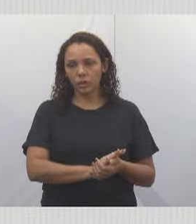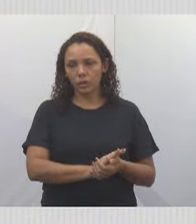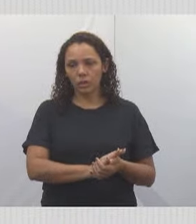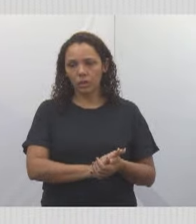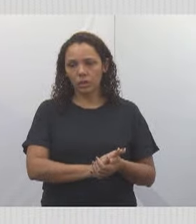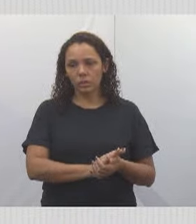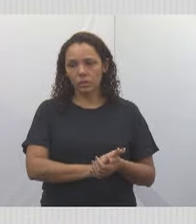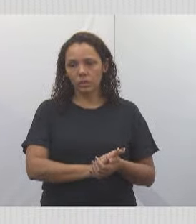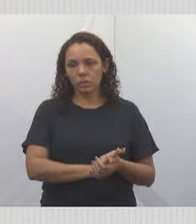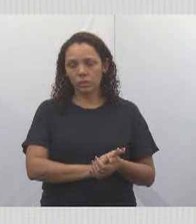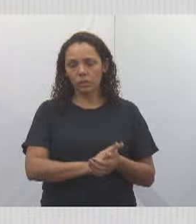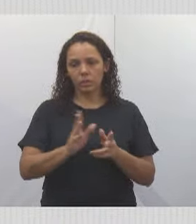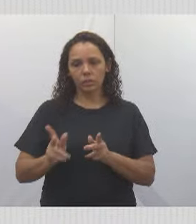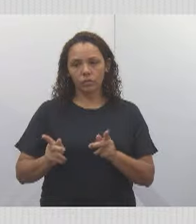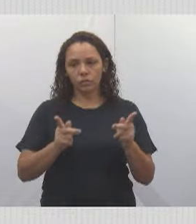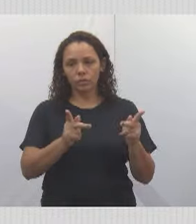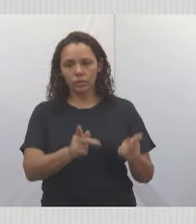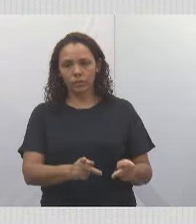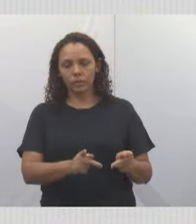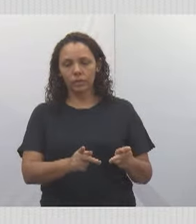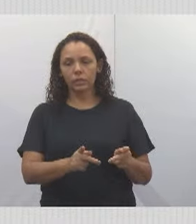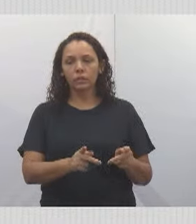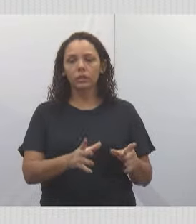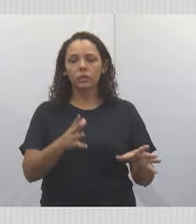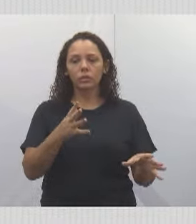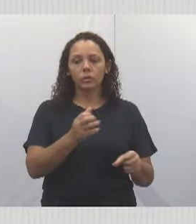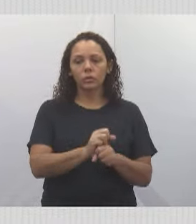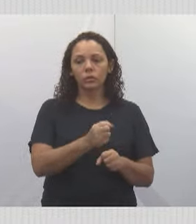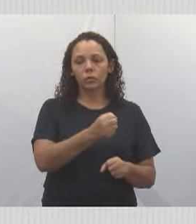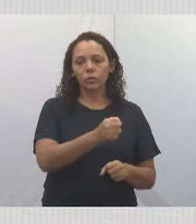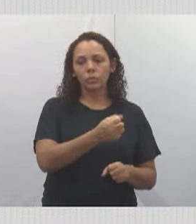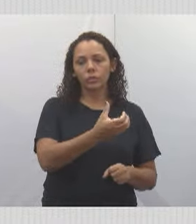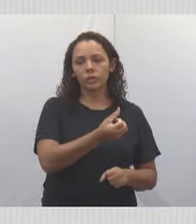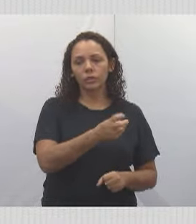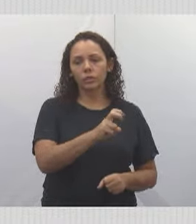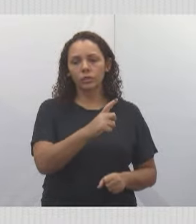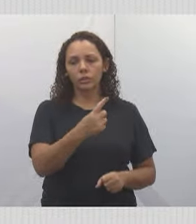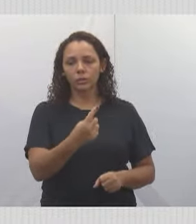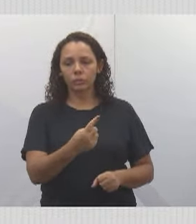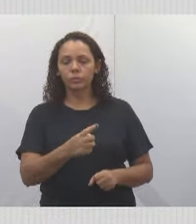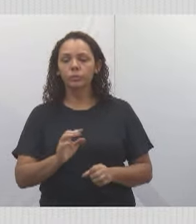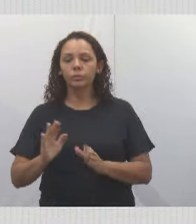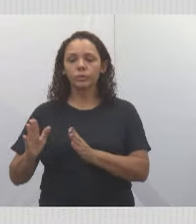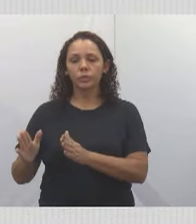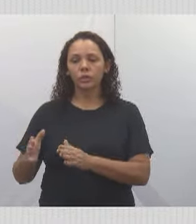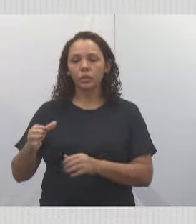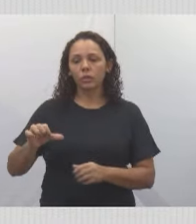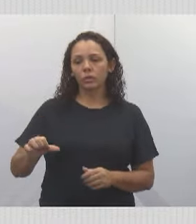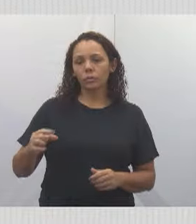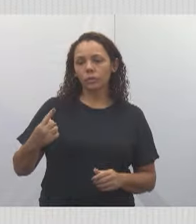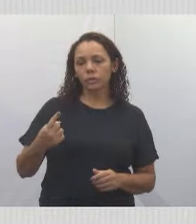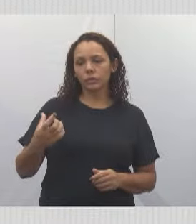auditorias e visita nos prestadores num total de 8.651 e em 24,